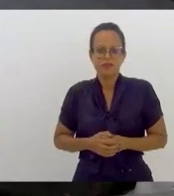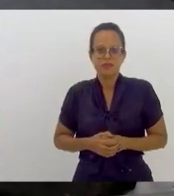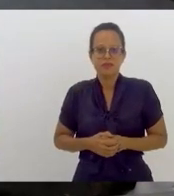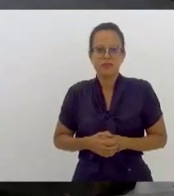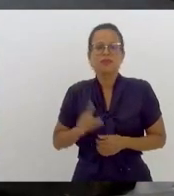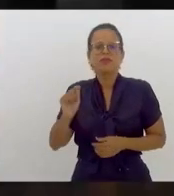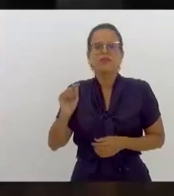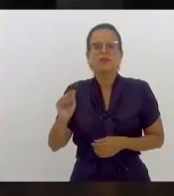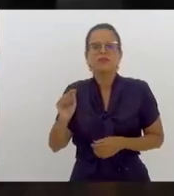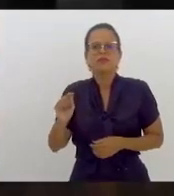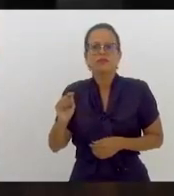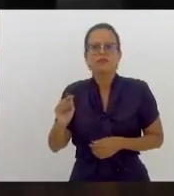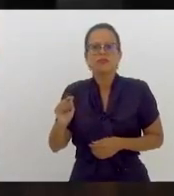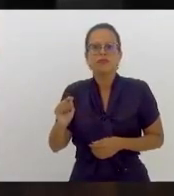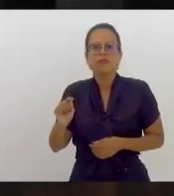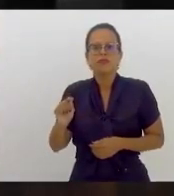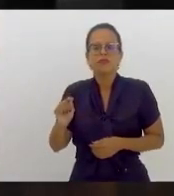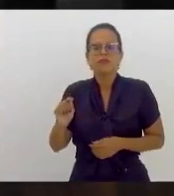Como é?